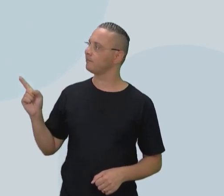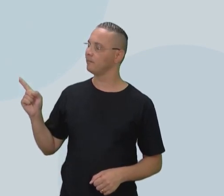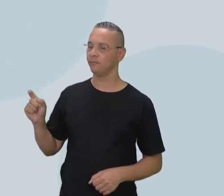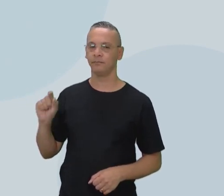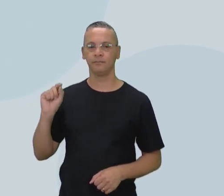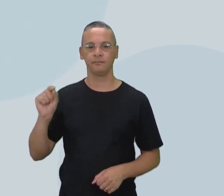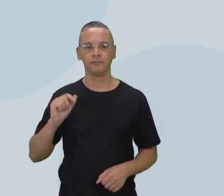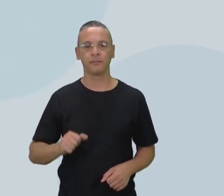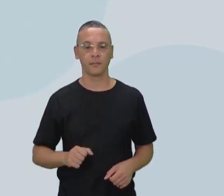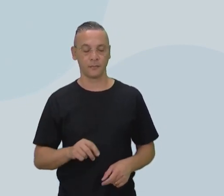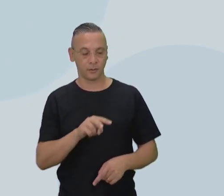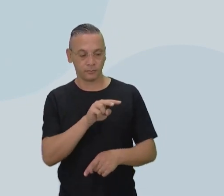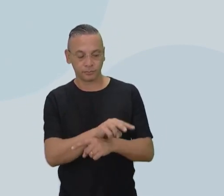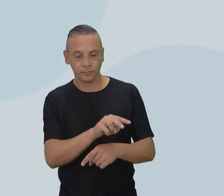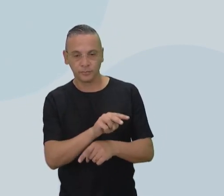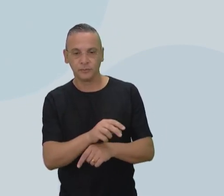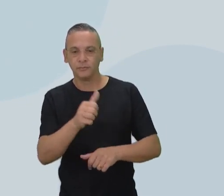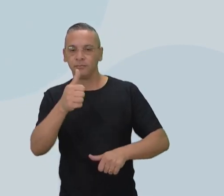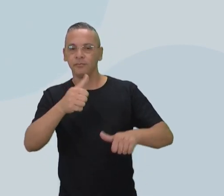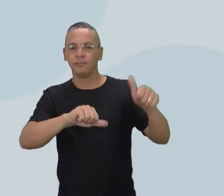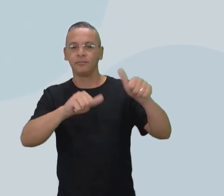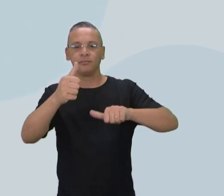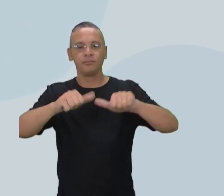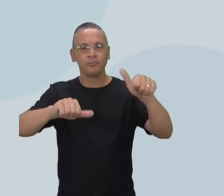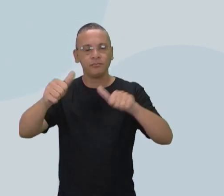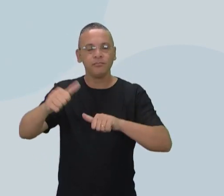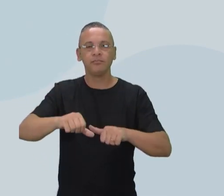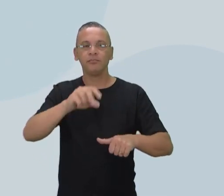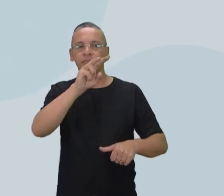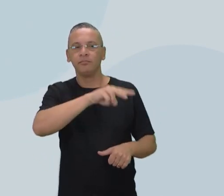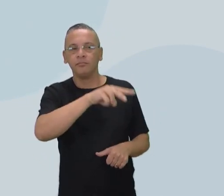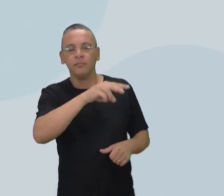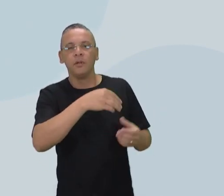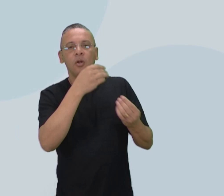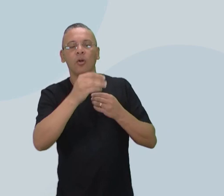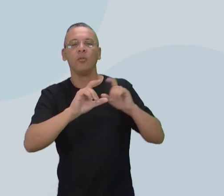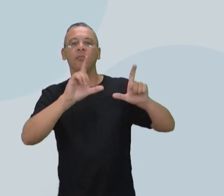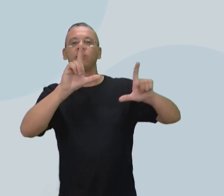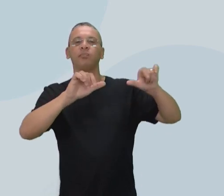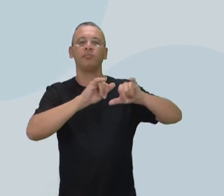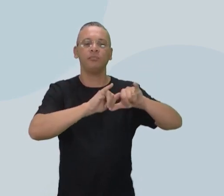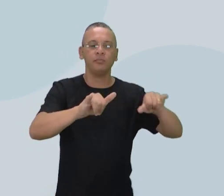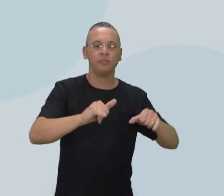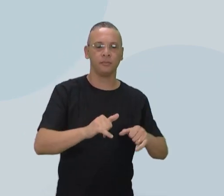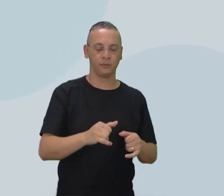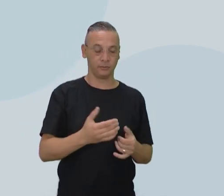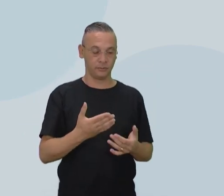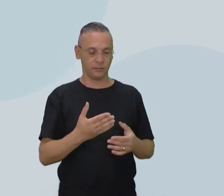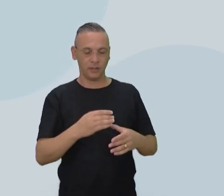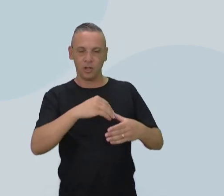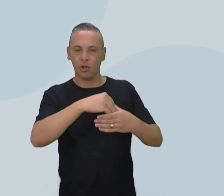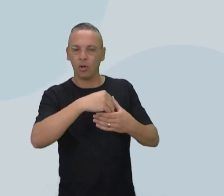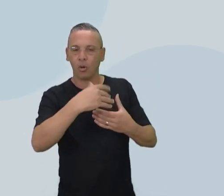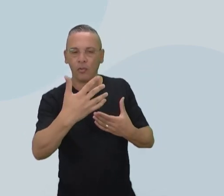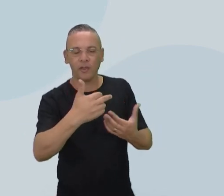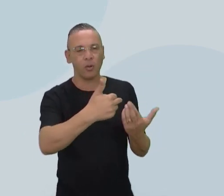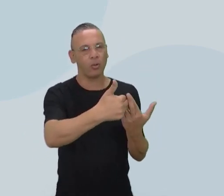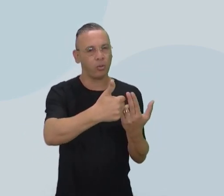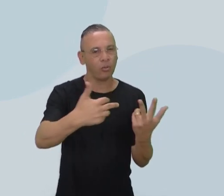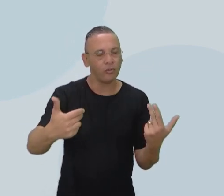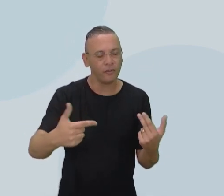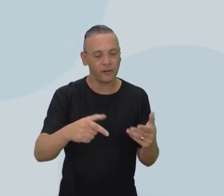também curadoria de análises de observatórios de imprensa, analisar conteúdos abordados